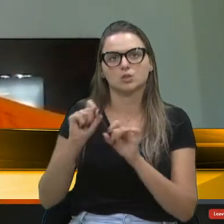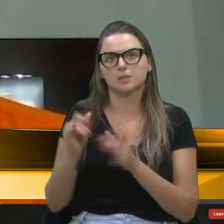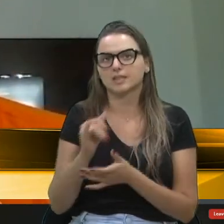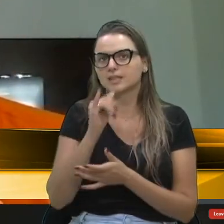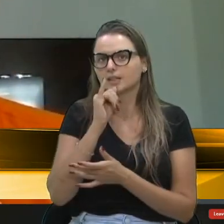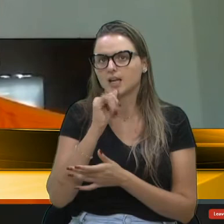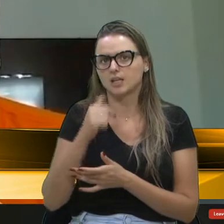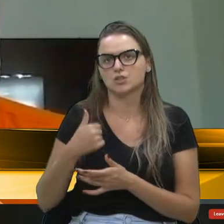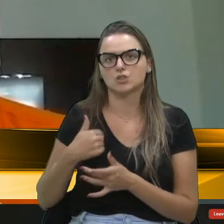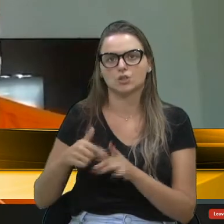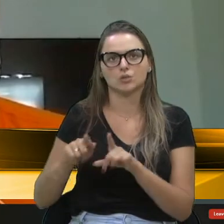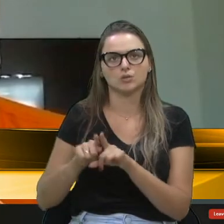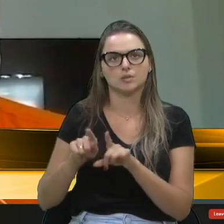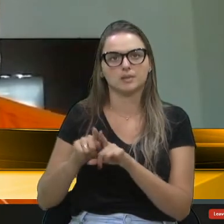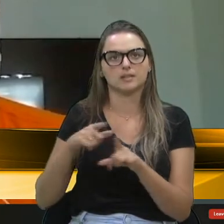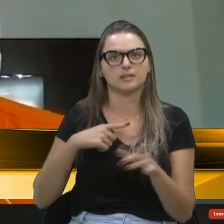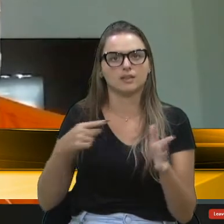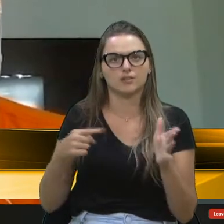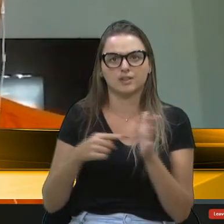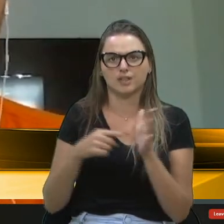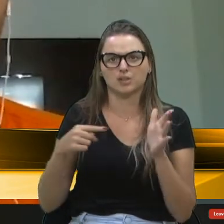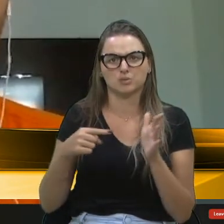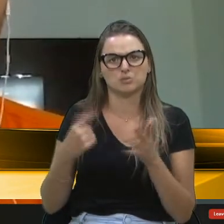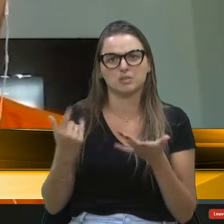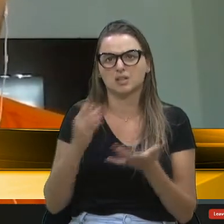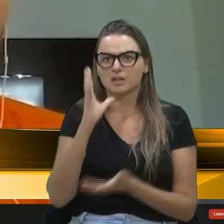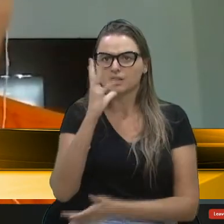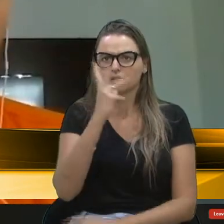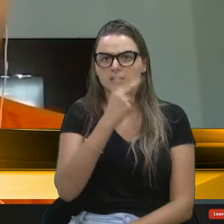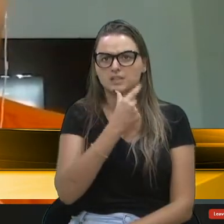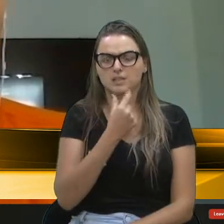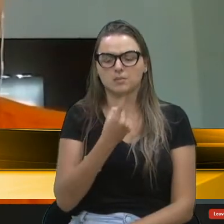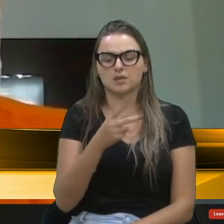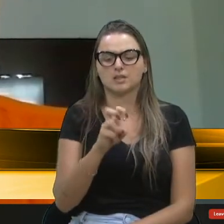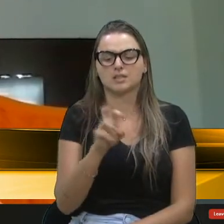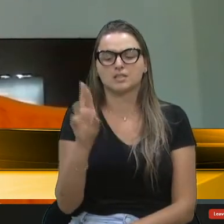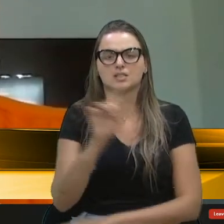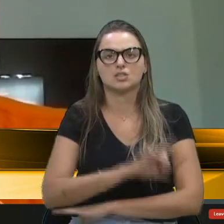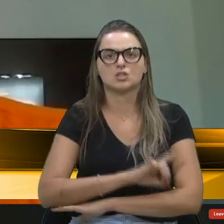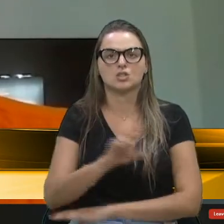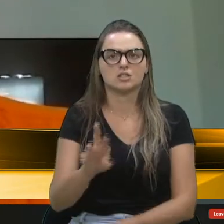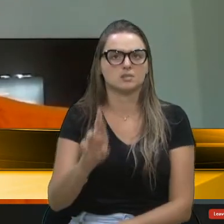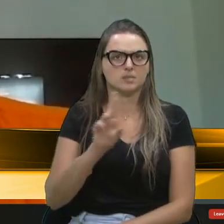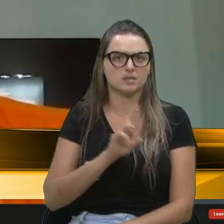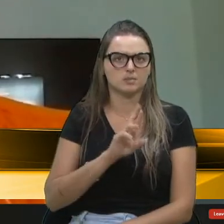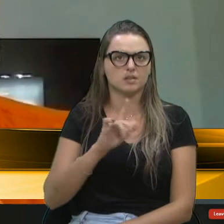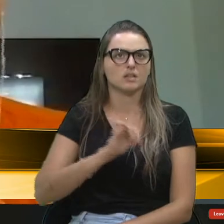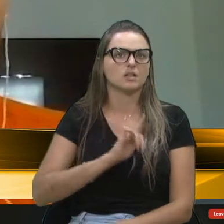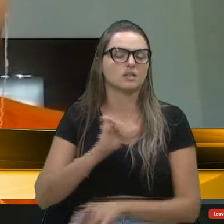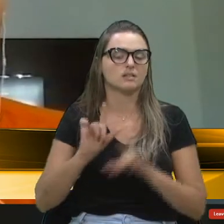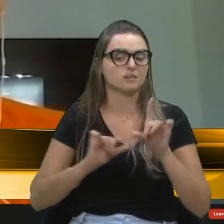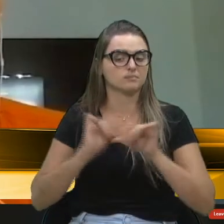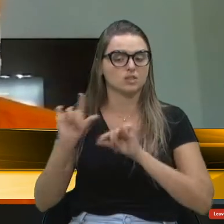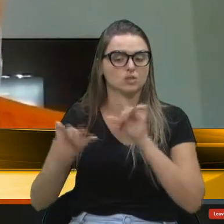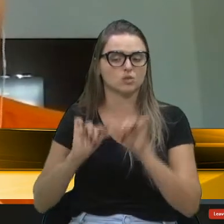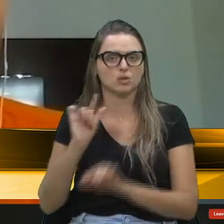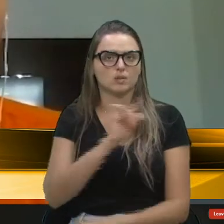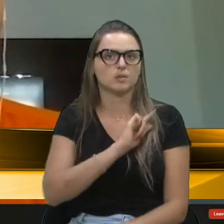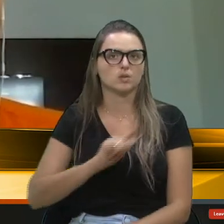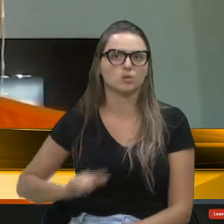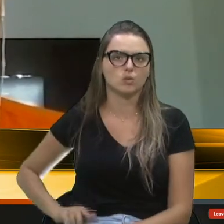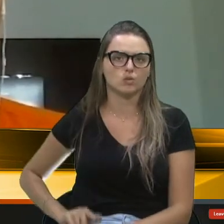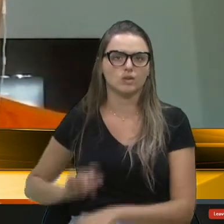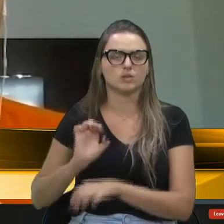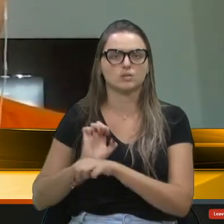também recebi denúncias de 15 dias que estão demorando para chegar esses testes, e a gente tem aqui uma escolha que foi feita pelo governador, que a gente